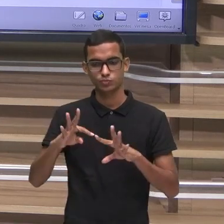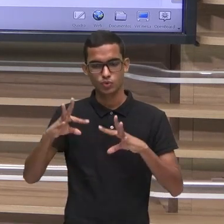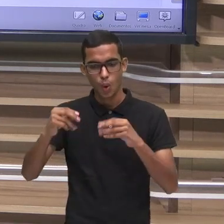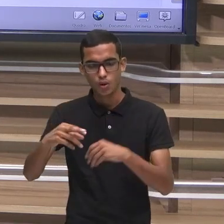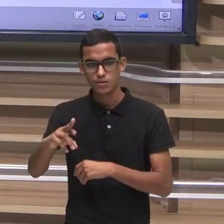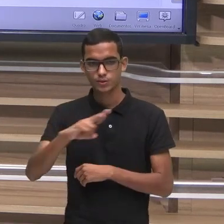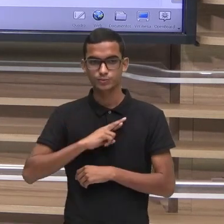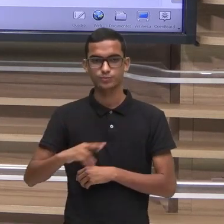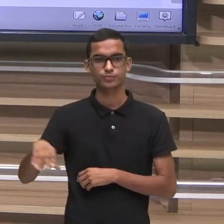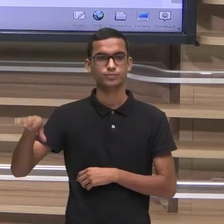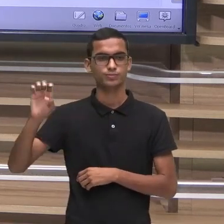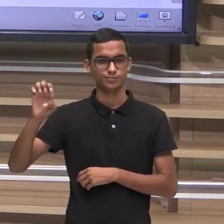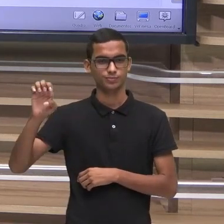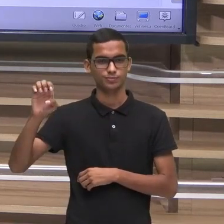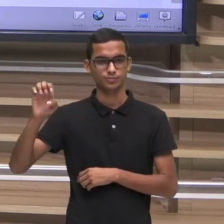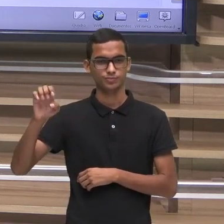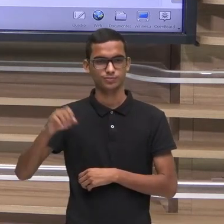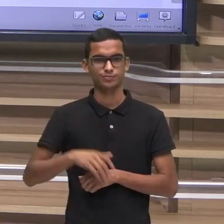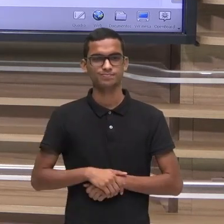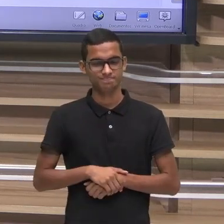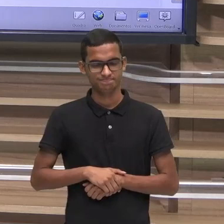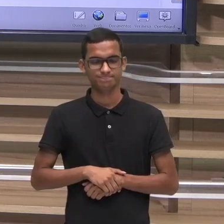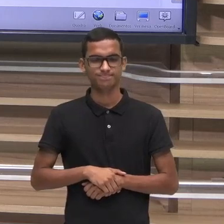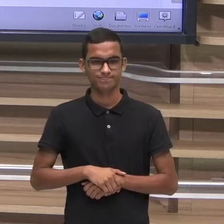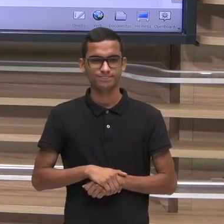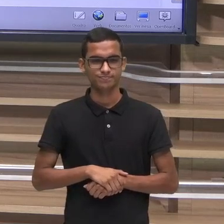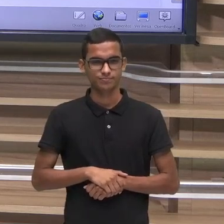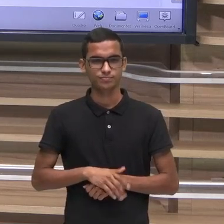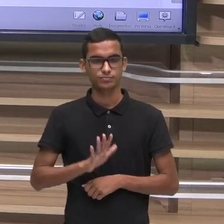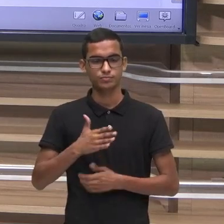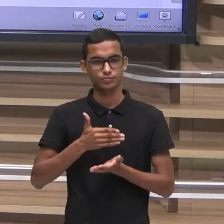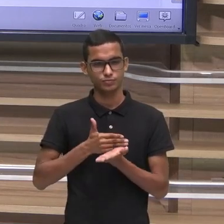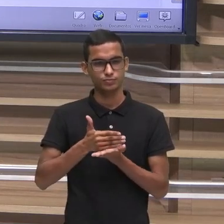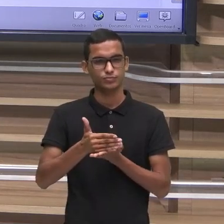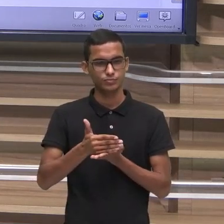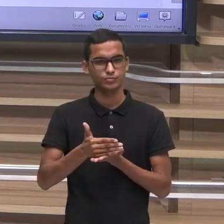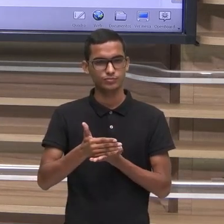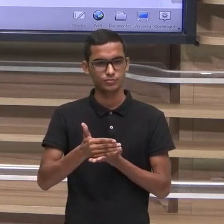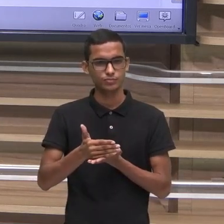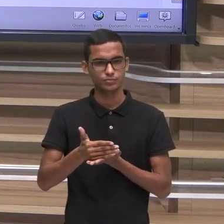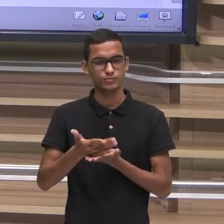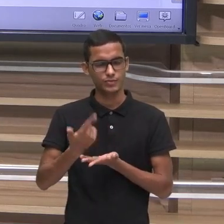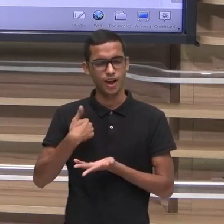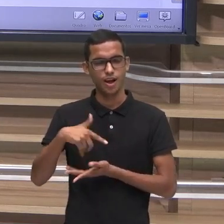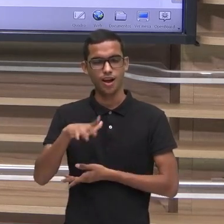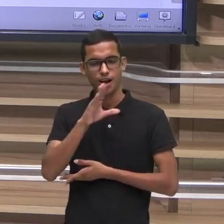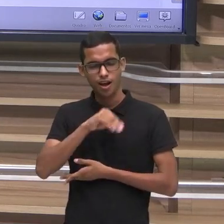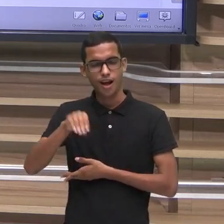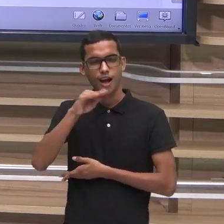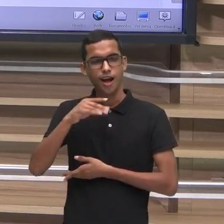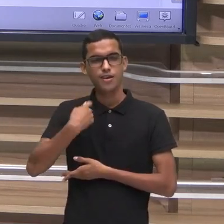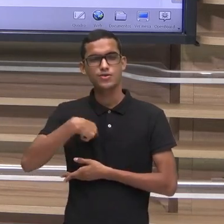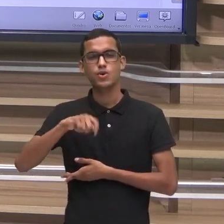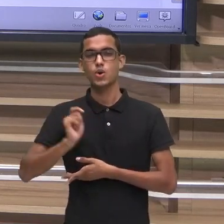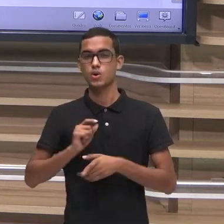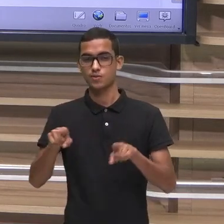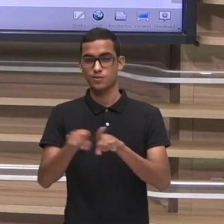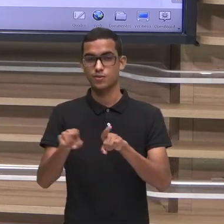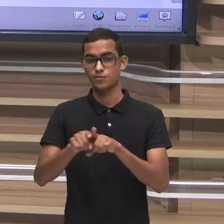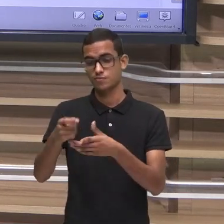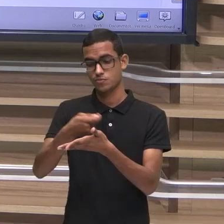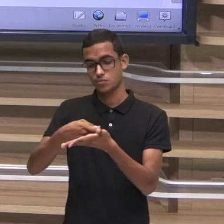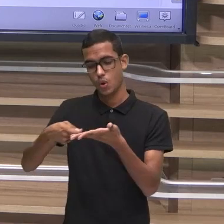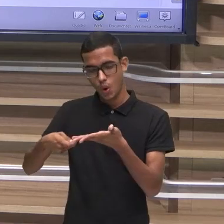E, olha só, né? Já vamos começar aí tranquilamente falar espanhol, né, descrever as nossas ações